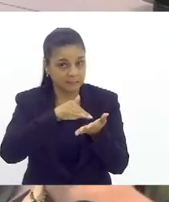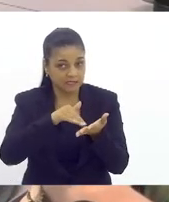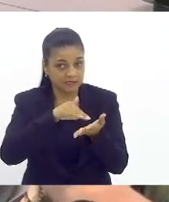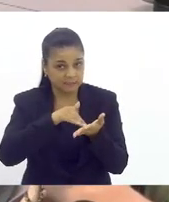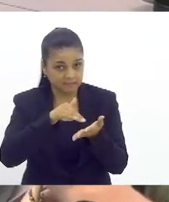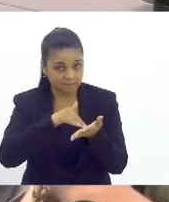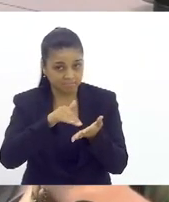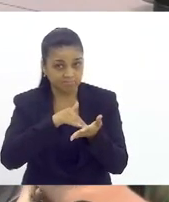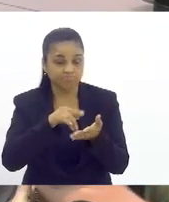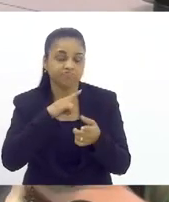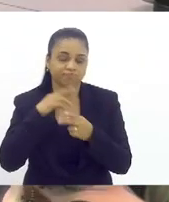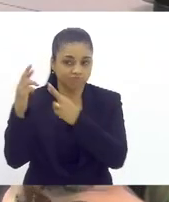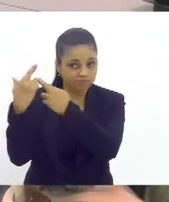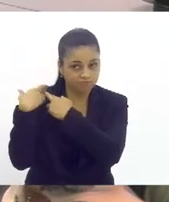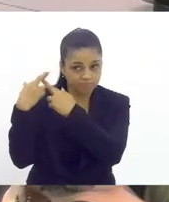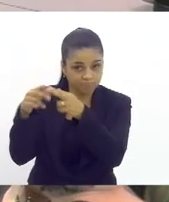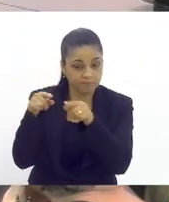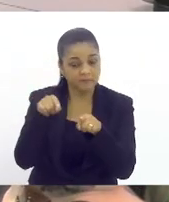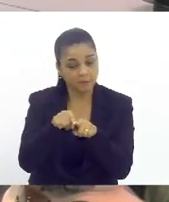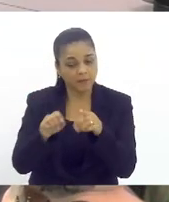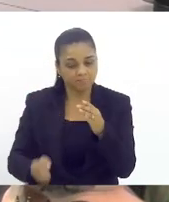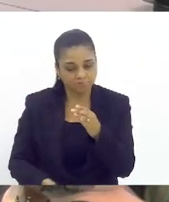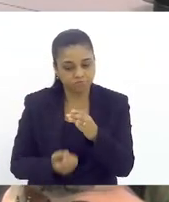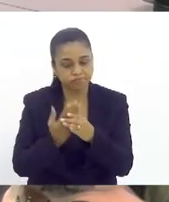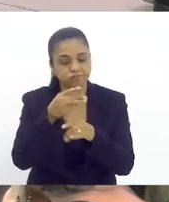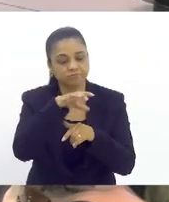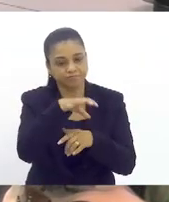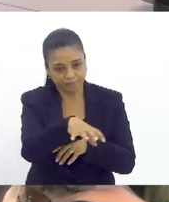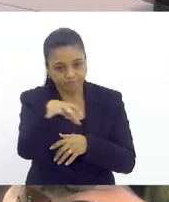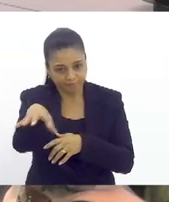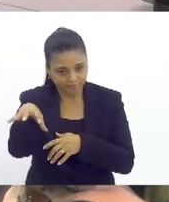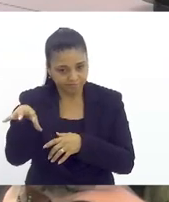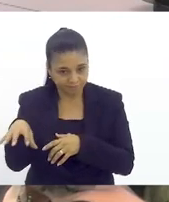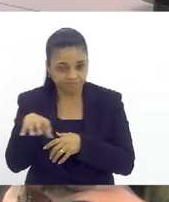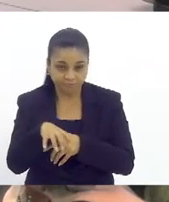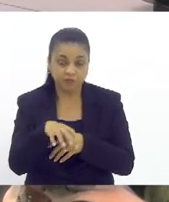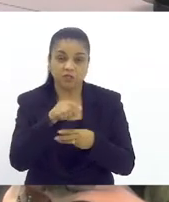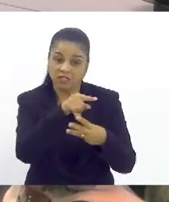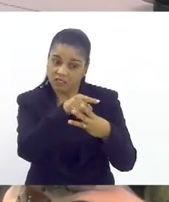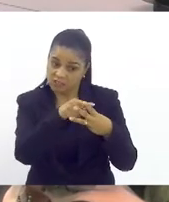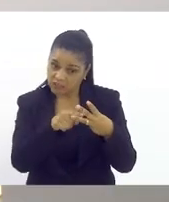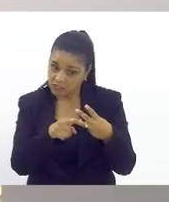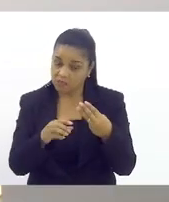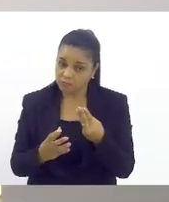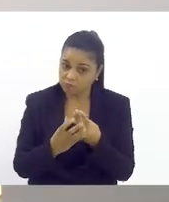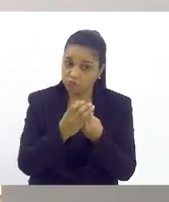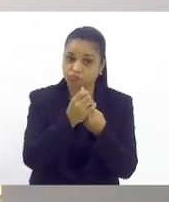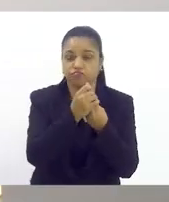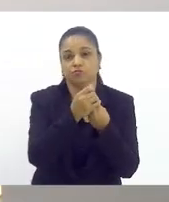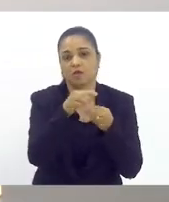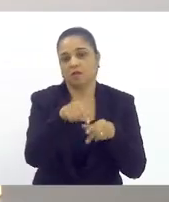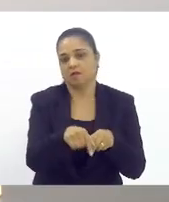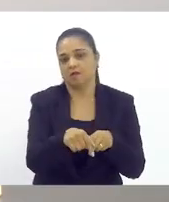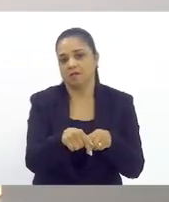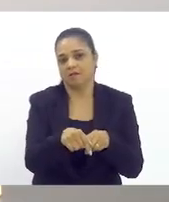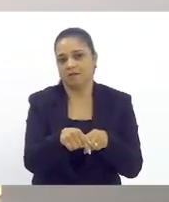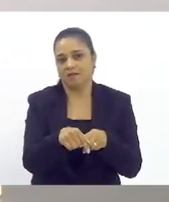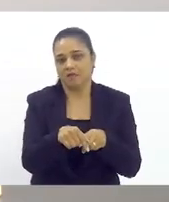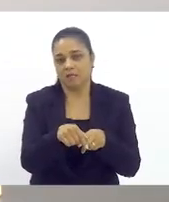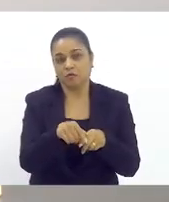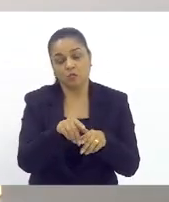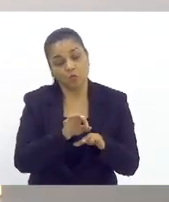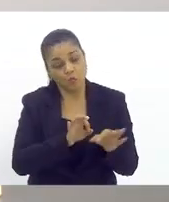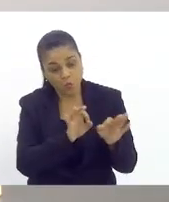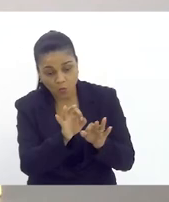também têm a responsabilidade de implementar os distritos então por isso que ele Ele trouxe as três instituições naquela forma mas isso não quer dizer que dentro do